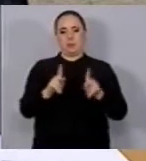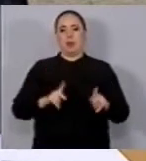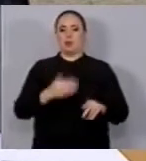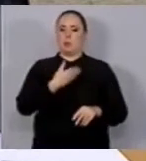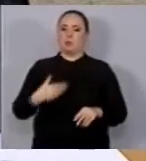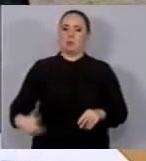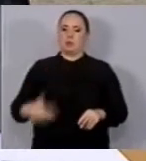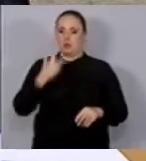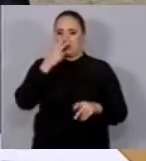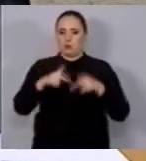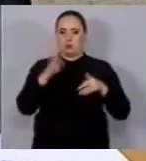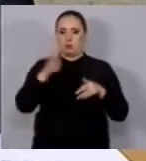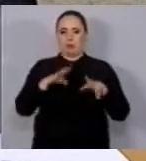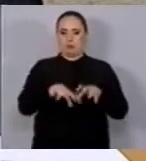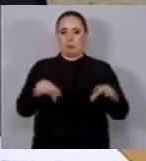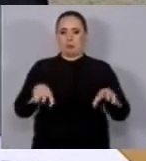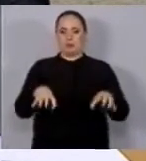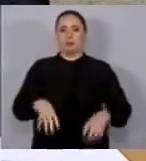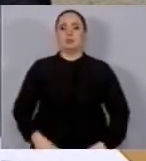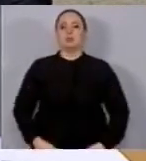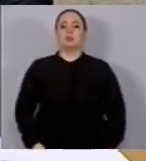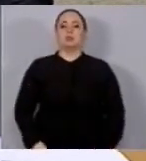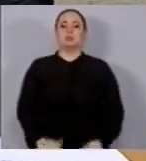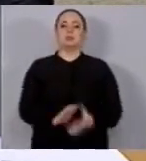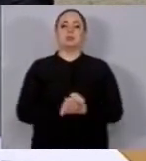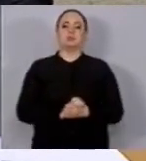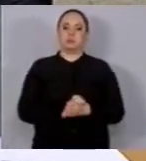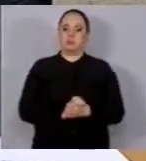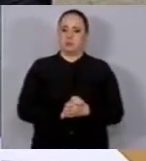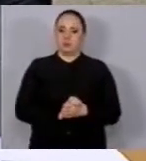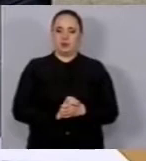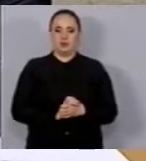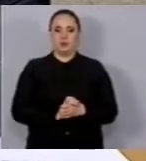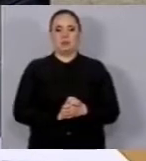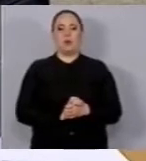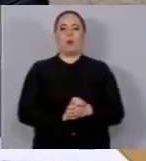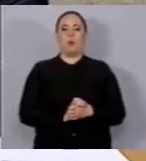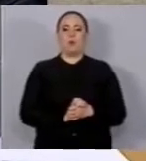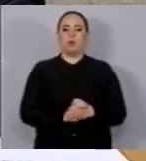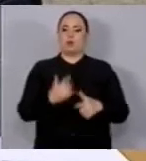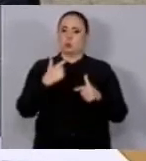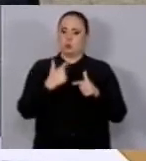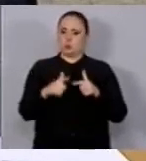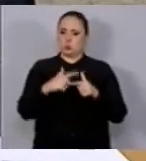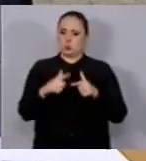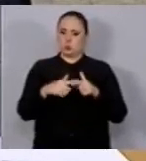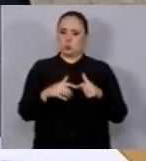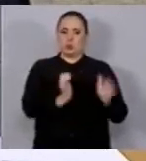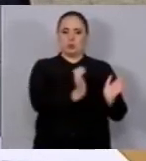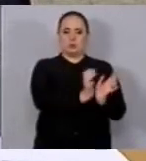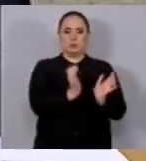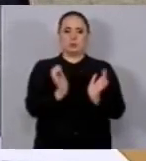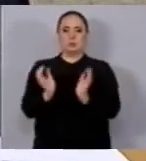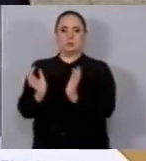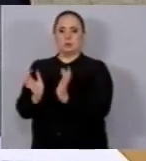os brasileiros. A indisposição de ânimos, que torna ainda mais problemática a superação